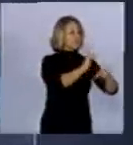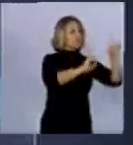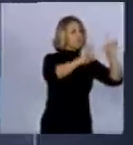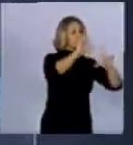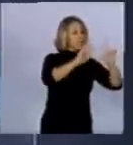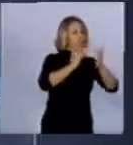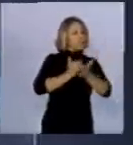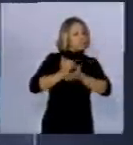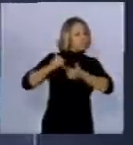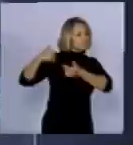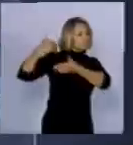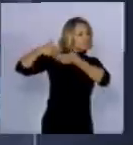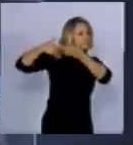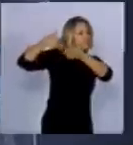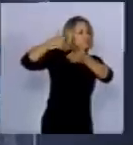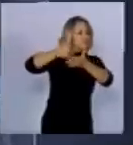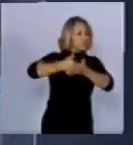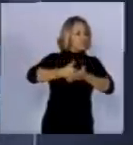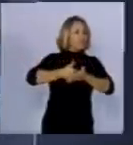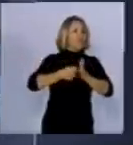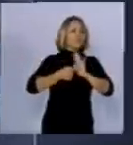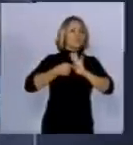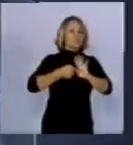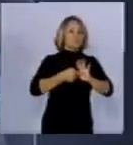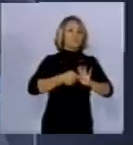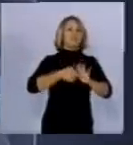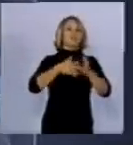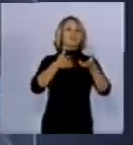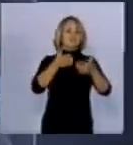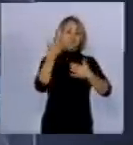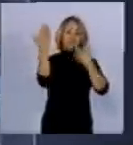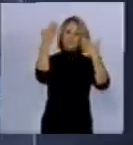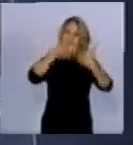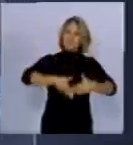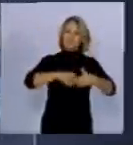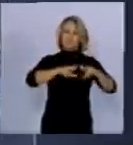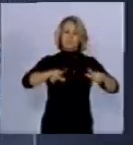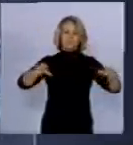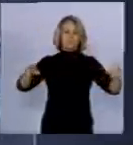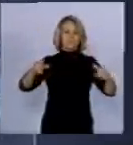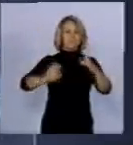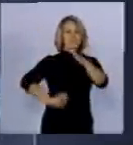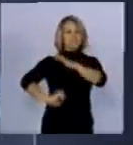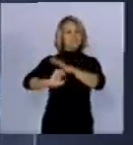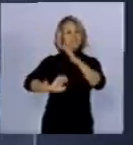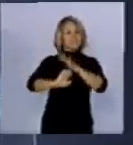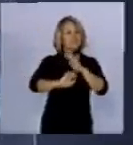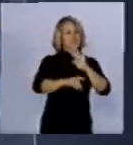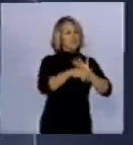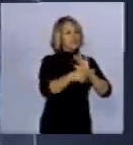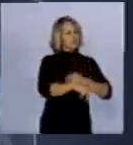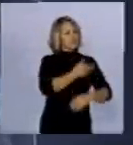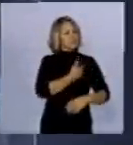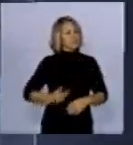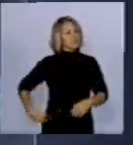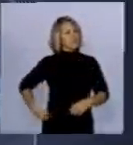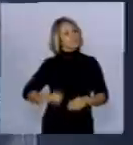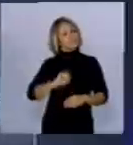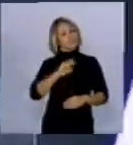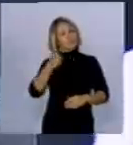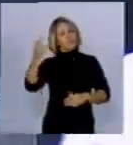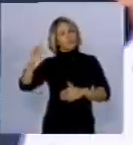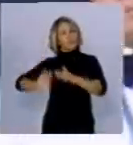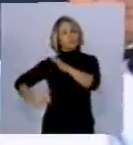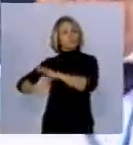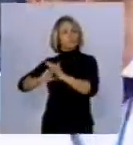origem eh eh foi constatado já por diversas instituições governamentais e não governamentais a guisa de exemplo vou